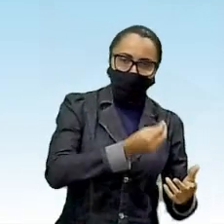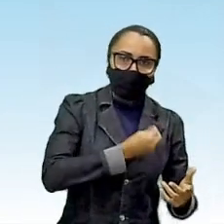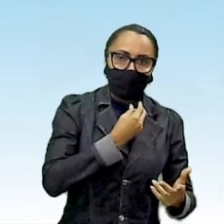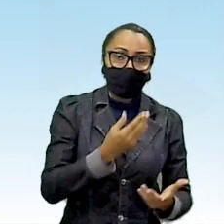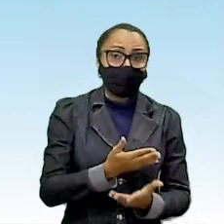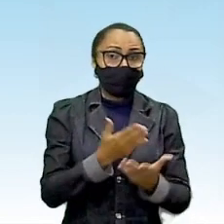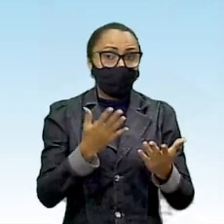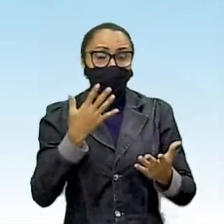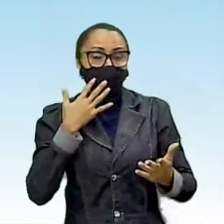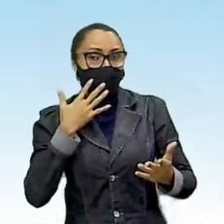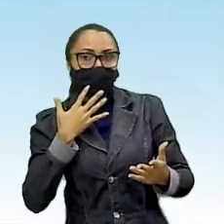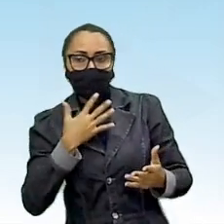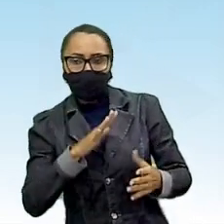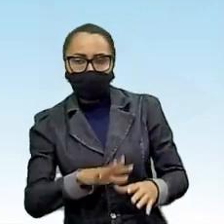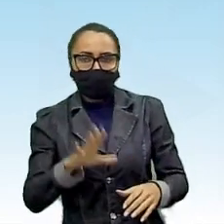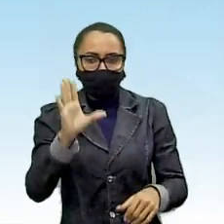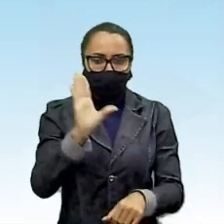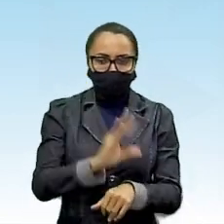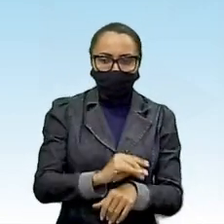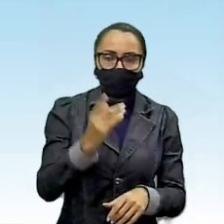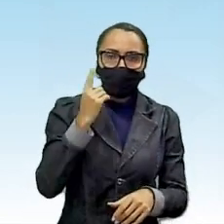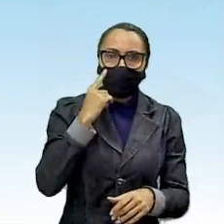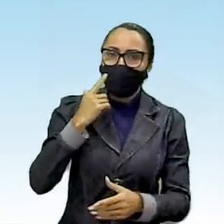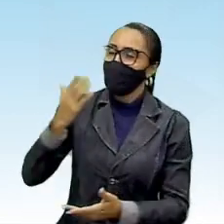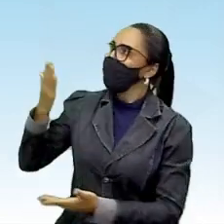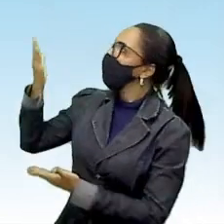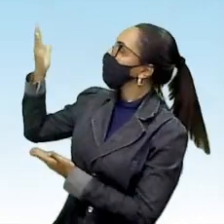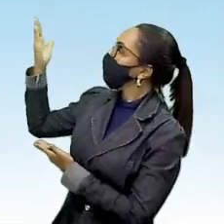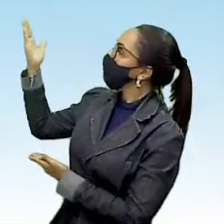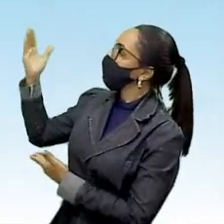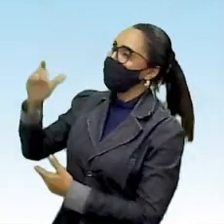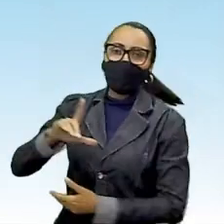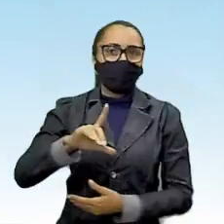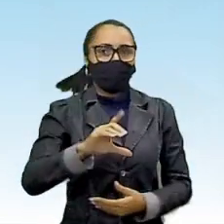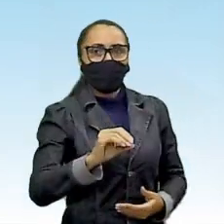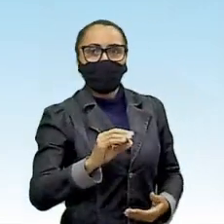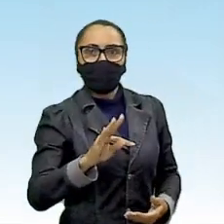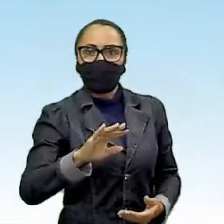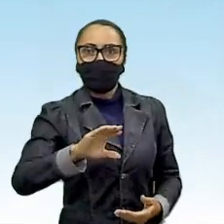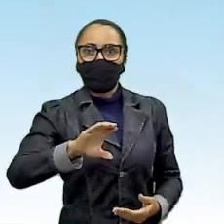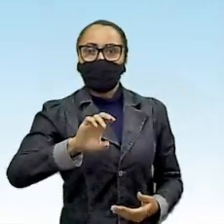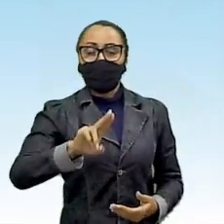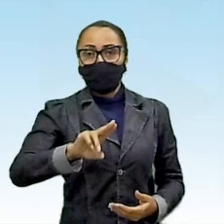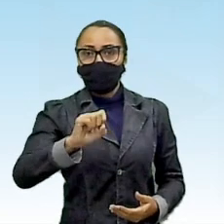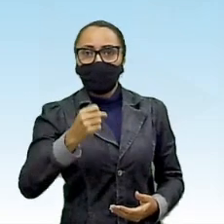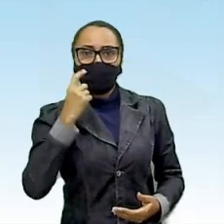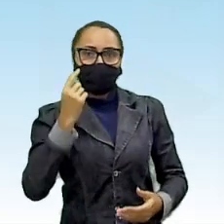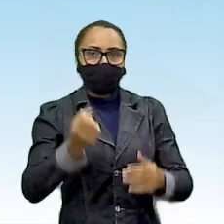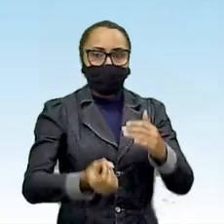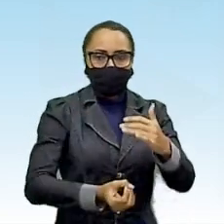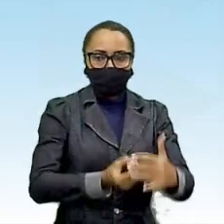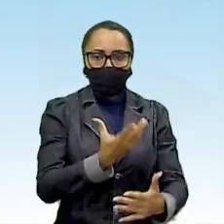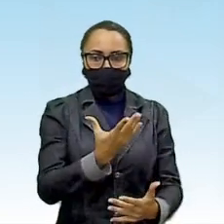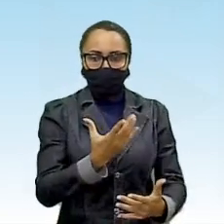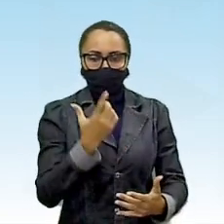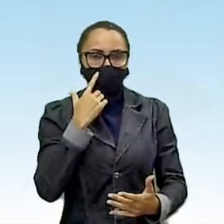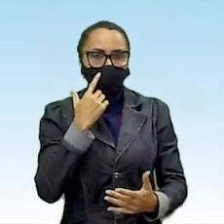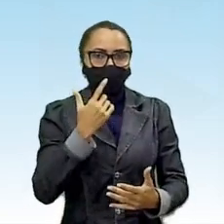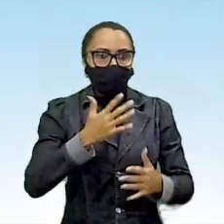vocês conhecem essa foto, né, é uma flor de lótus. E essa flor de lótus, ela nasce